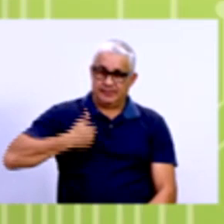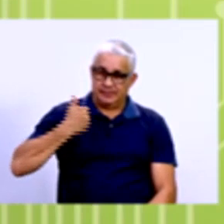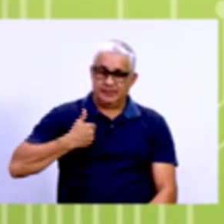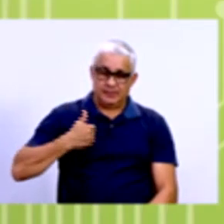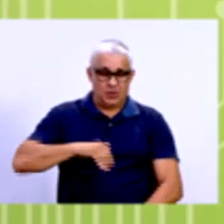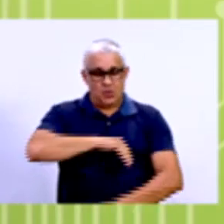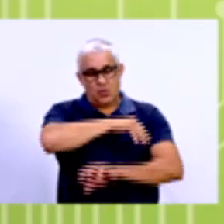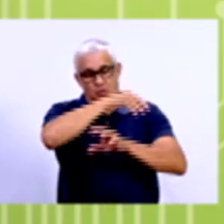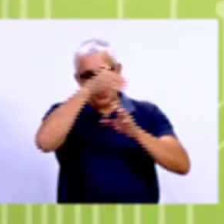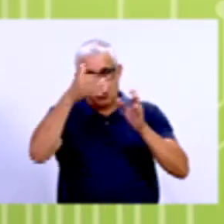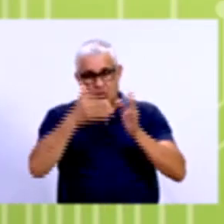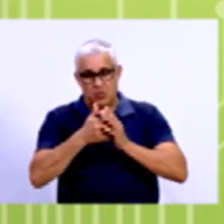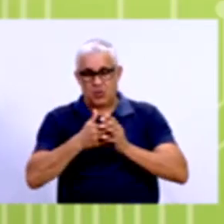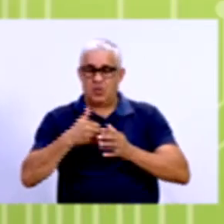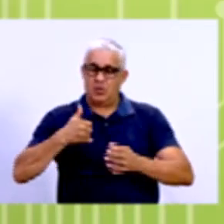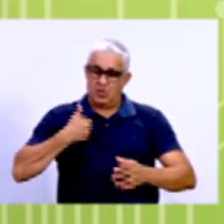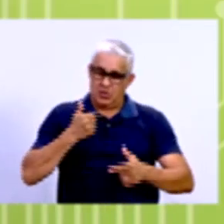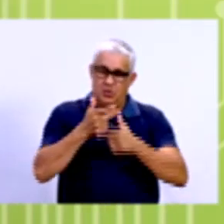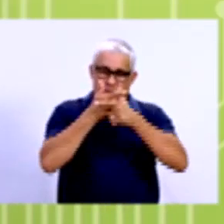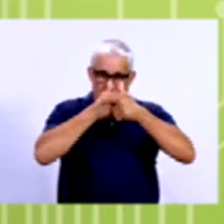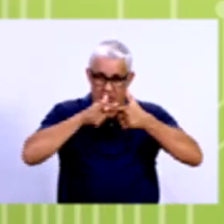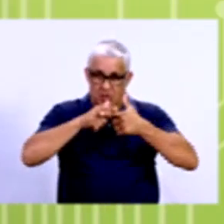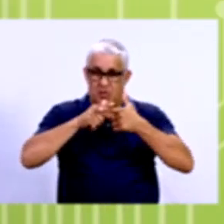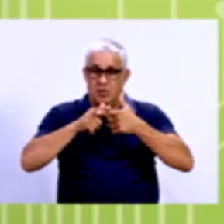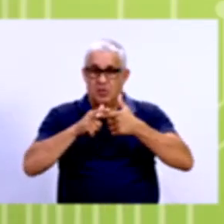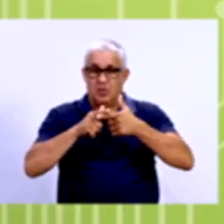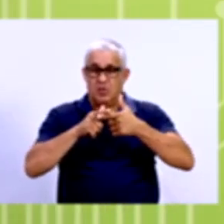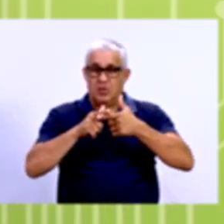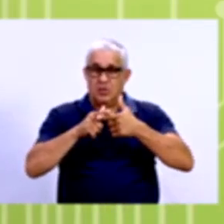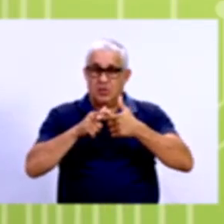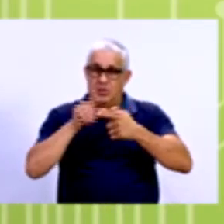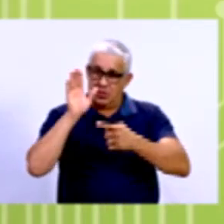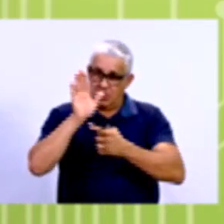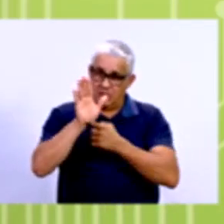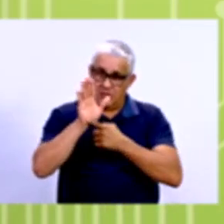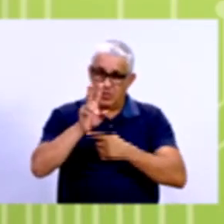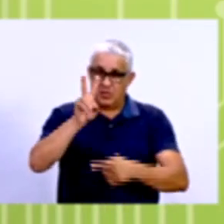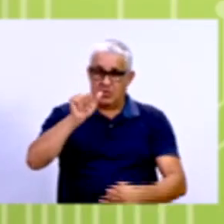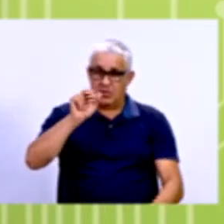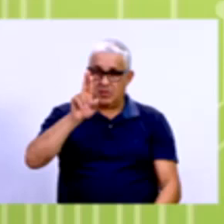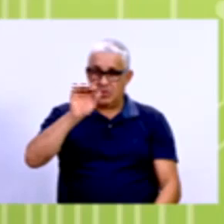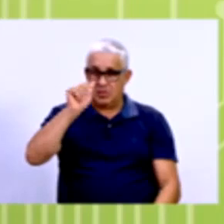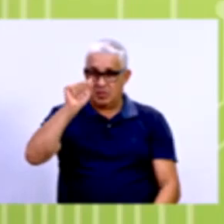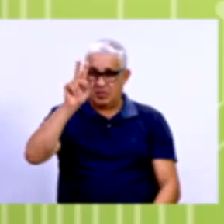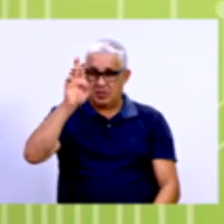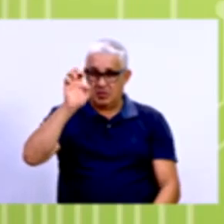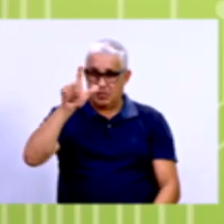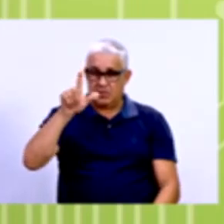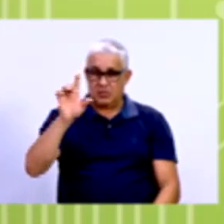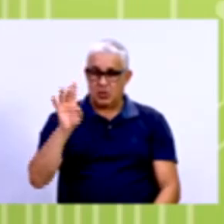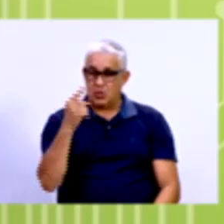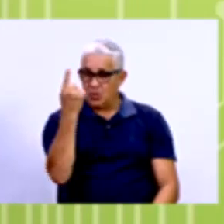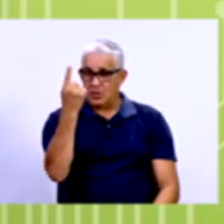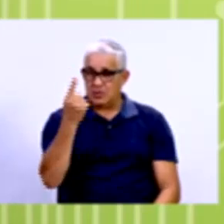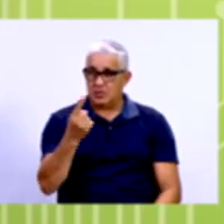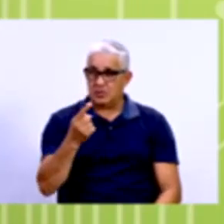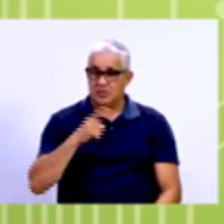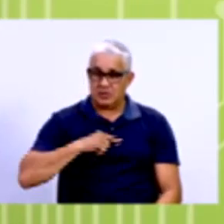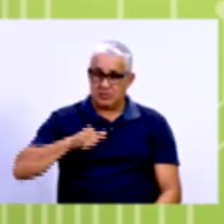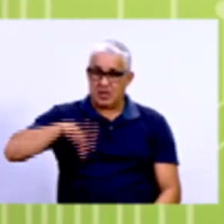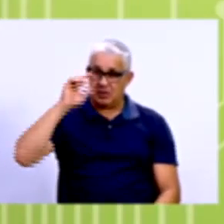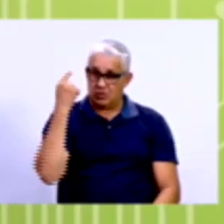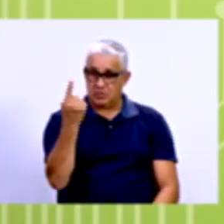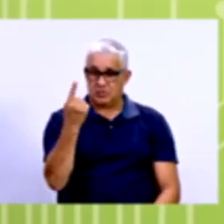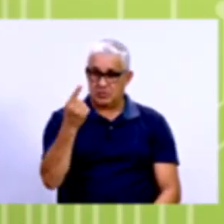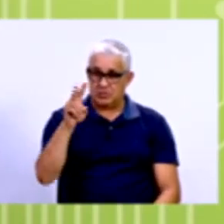as idades e divide pelo número da nossa amostra, é uma variável só. Então, por isso que a gente usa a média aritmética. Quando tem mais de uma